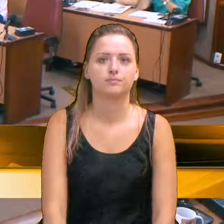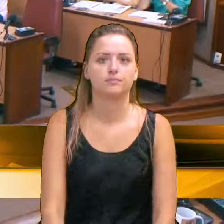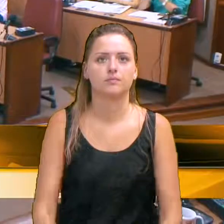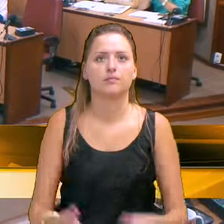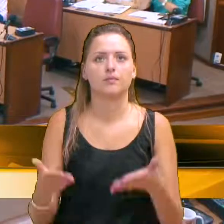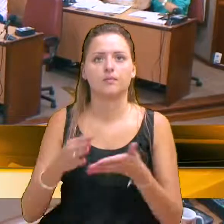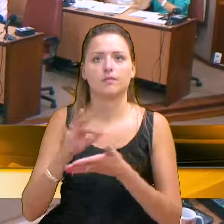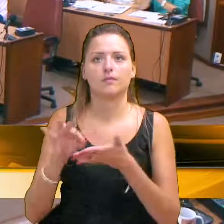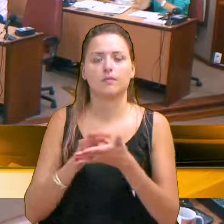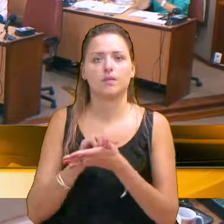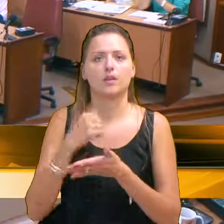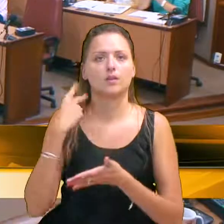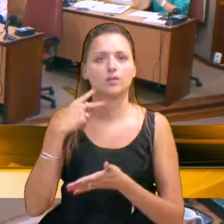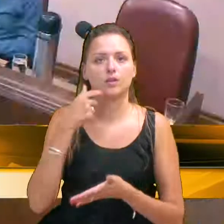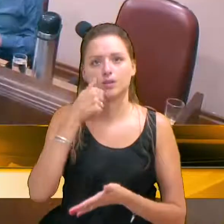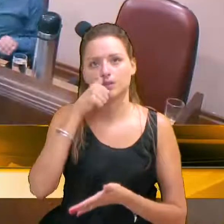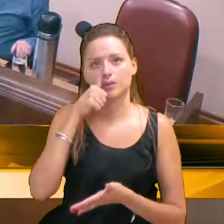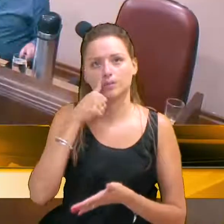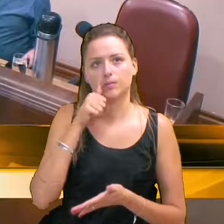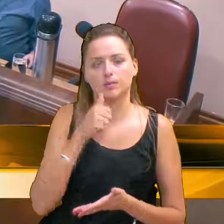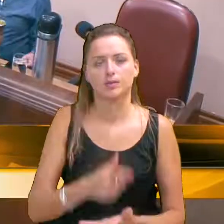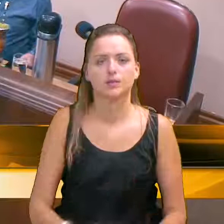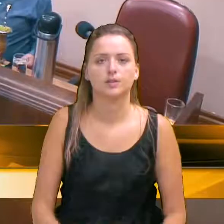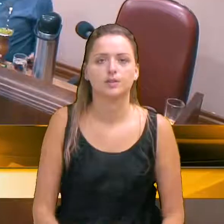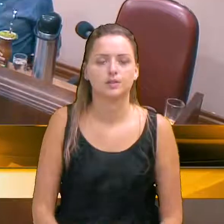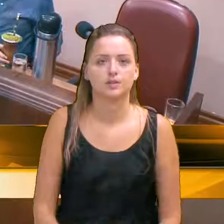Próximo vereador inscrito, vereadora Paula Iores.